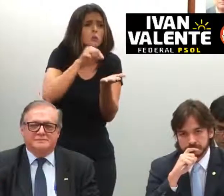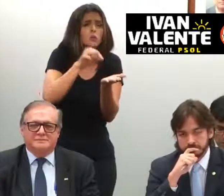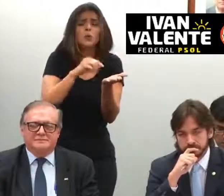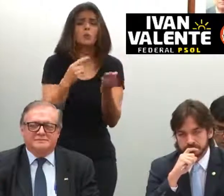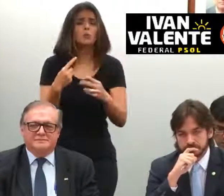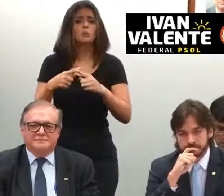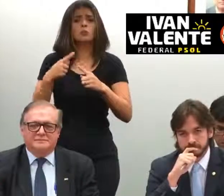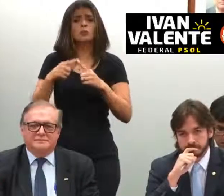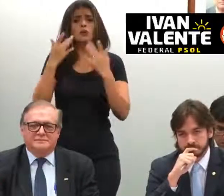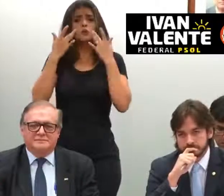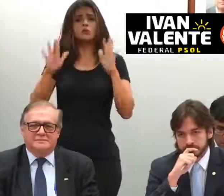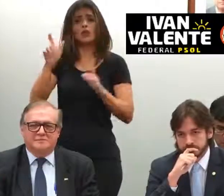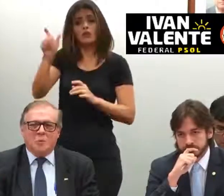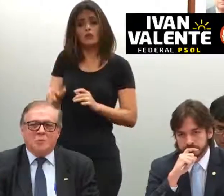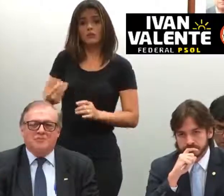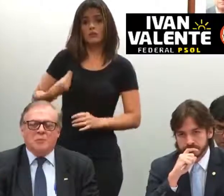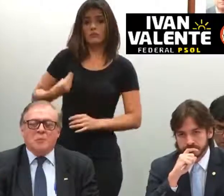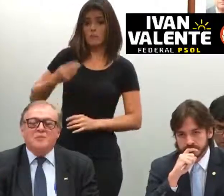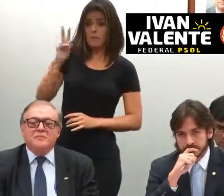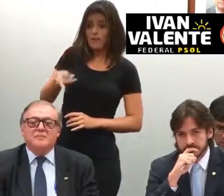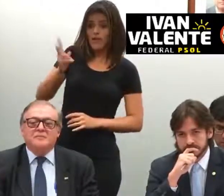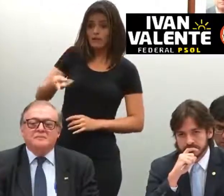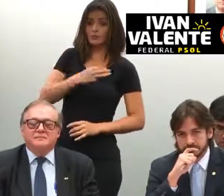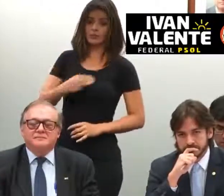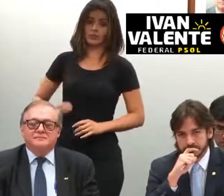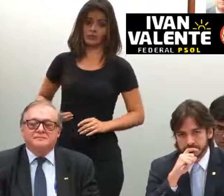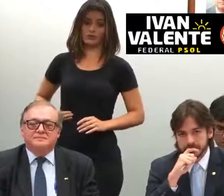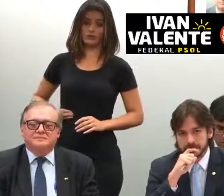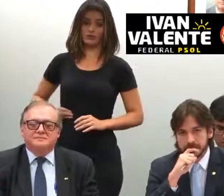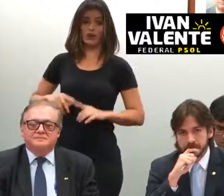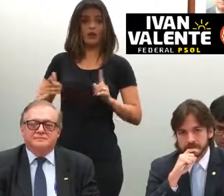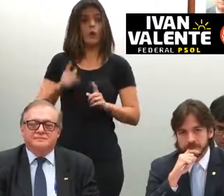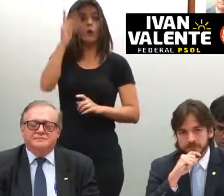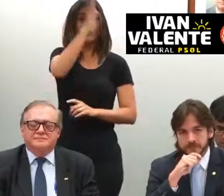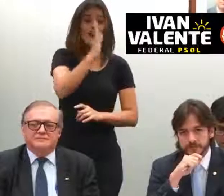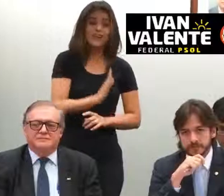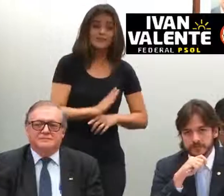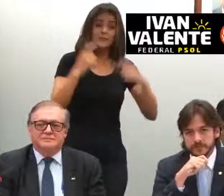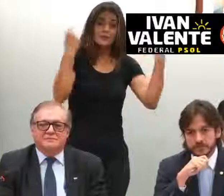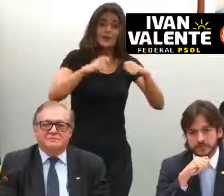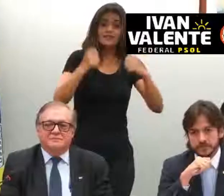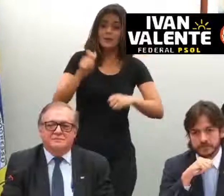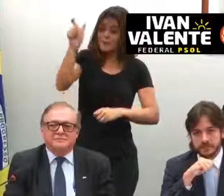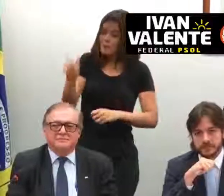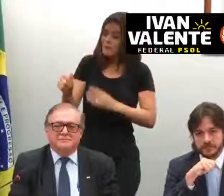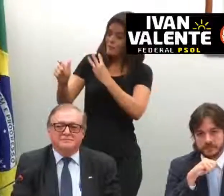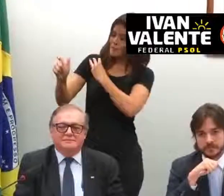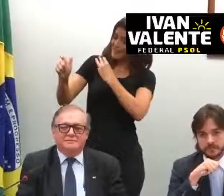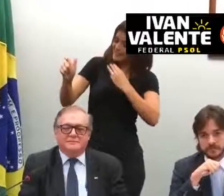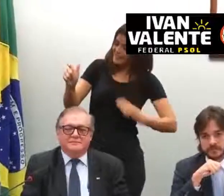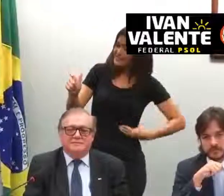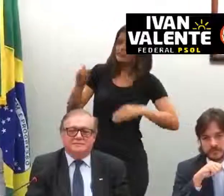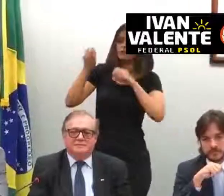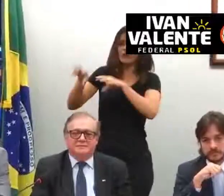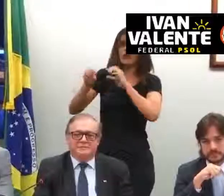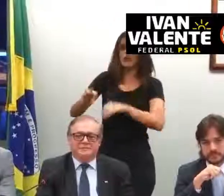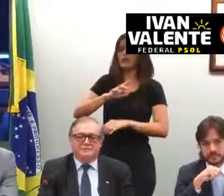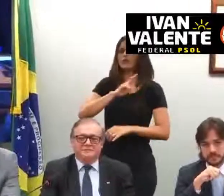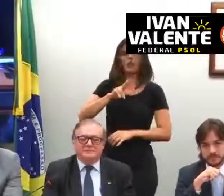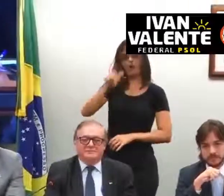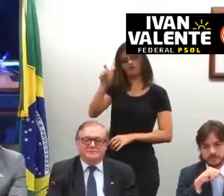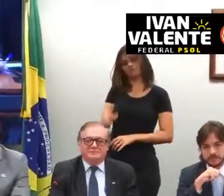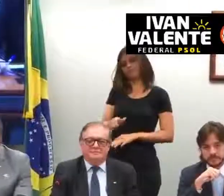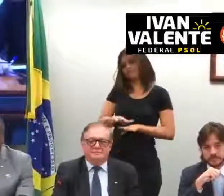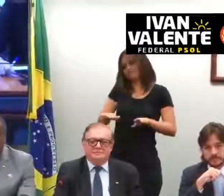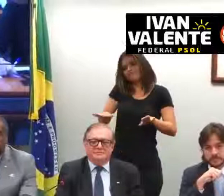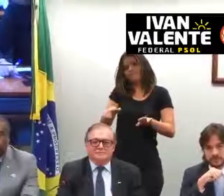segura Vossa Excelência no quarto. O que o Brasil precisa é de um ministro da Educação, e esse não é o senhor.